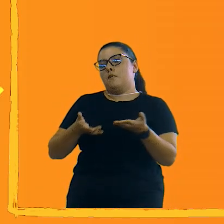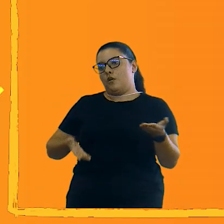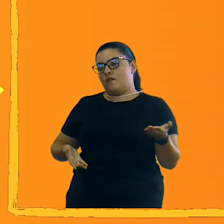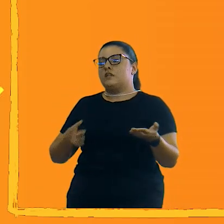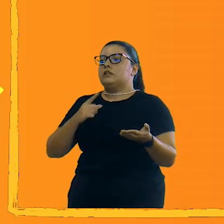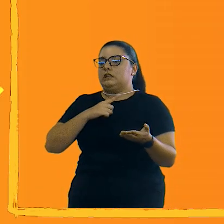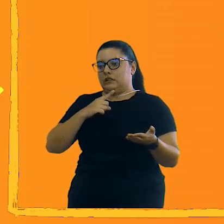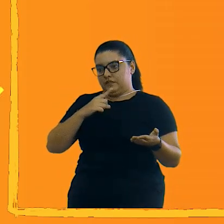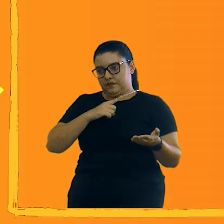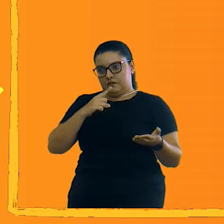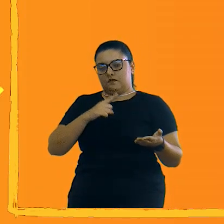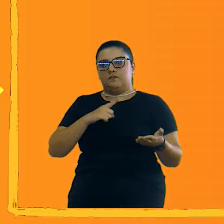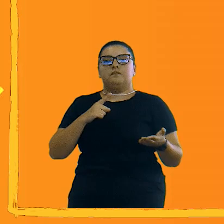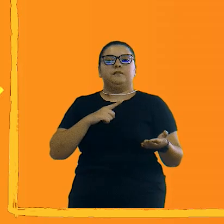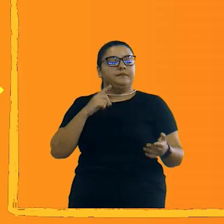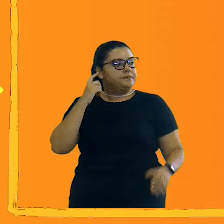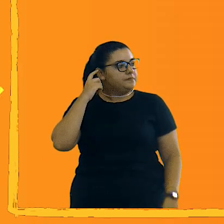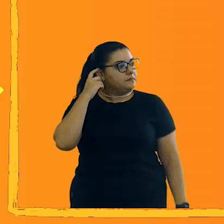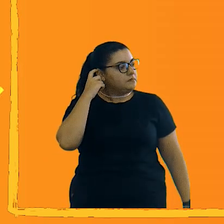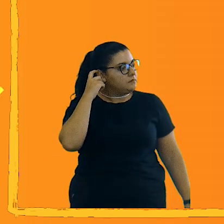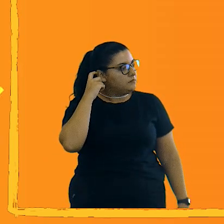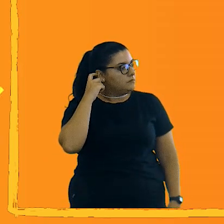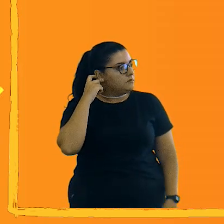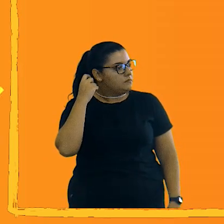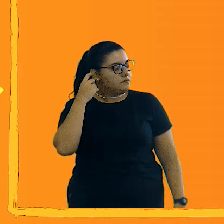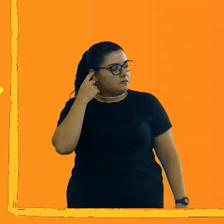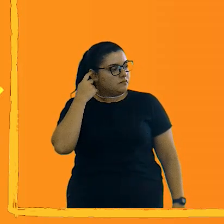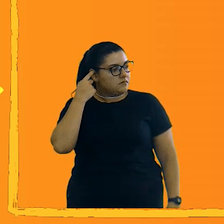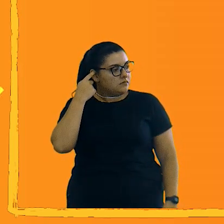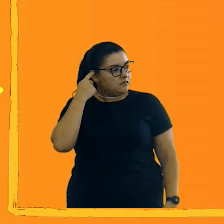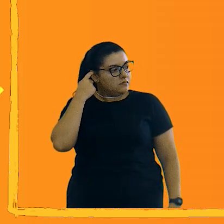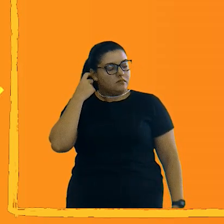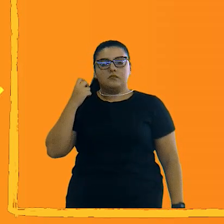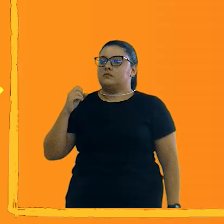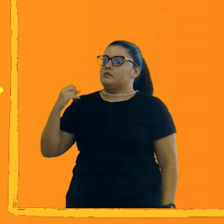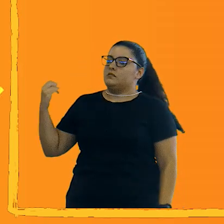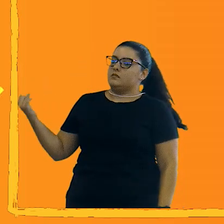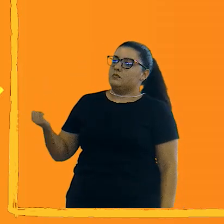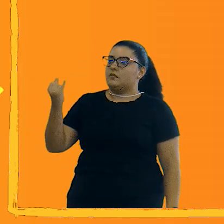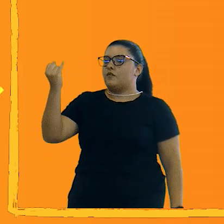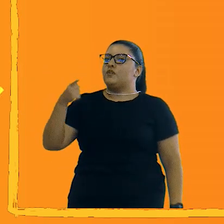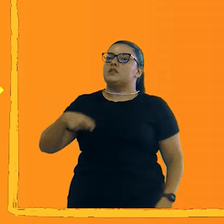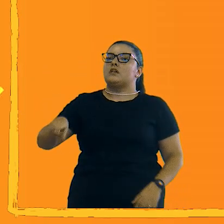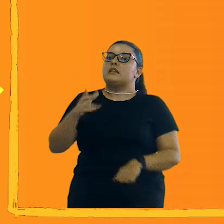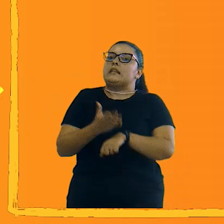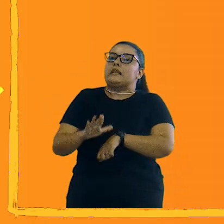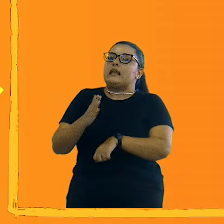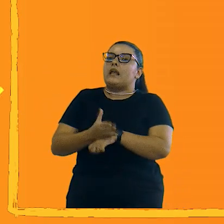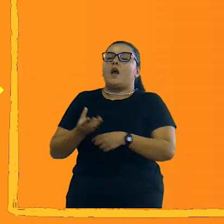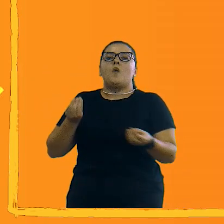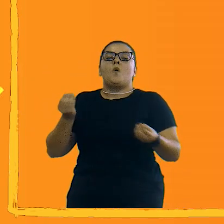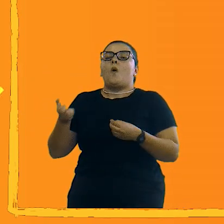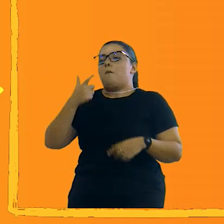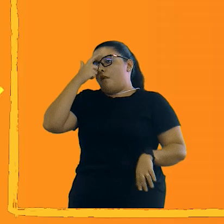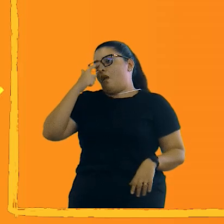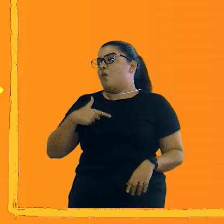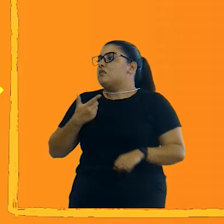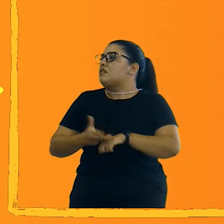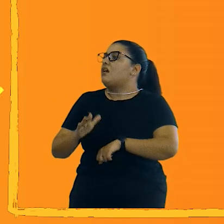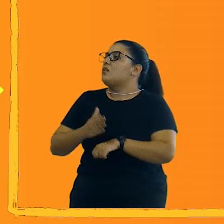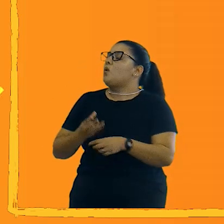na prova certo então isso aqui é importantíssimo você treinar dav como é que eu treino